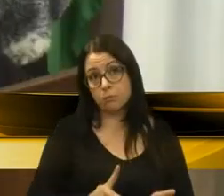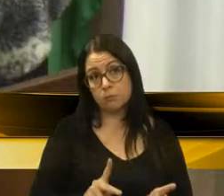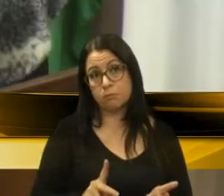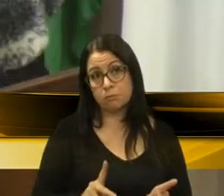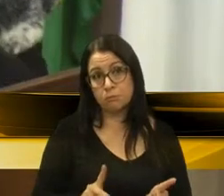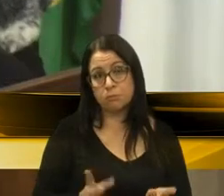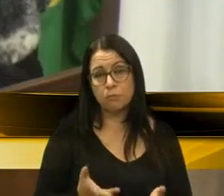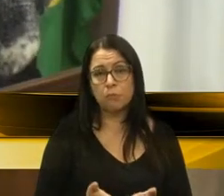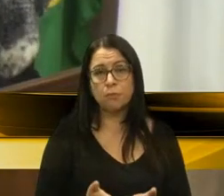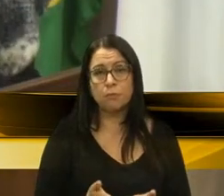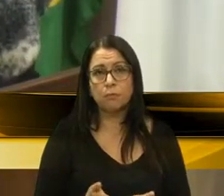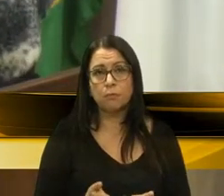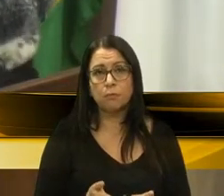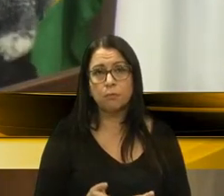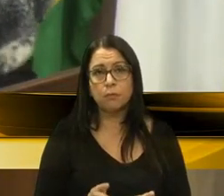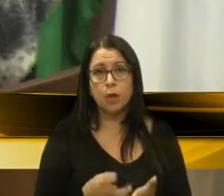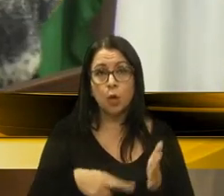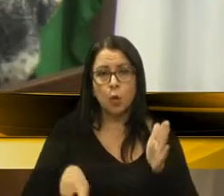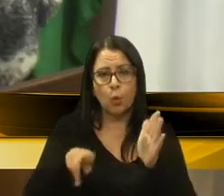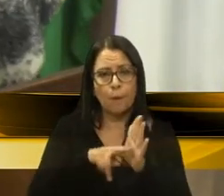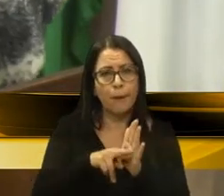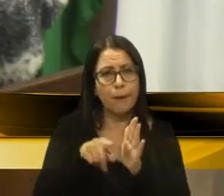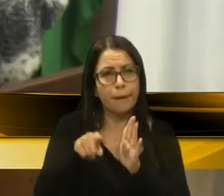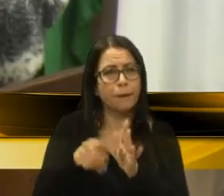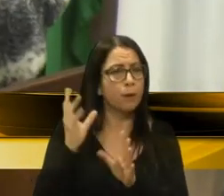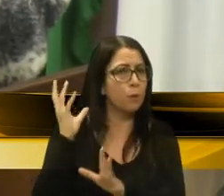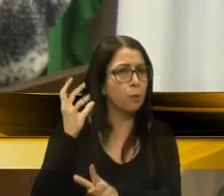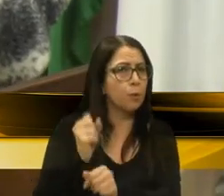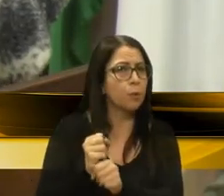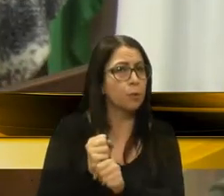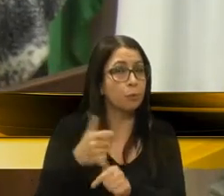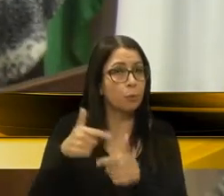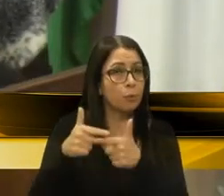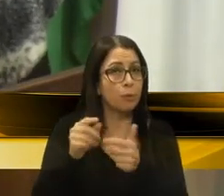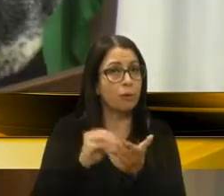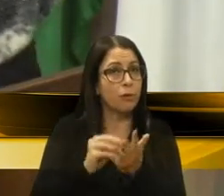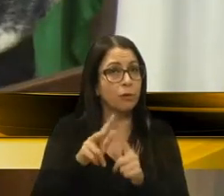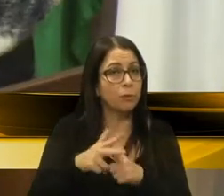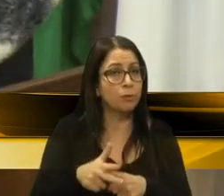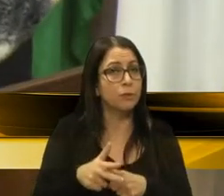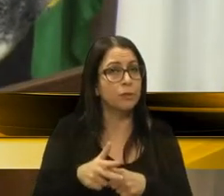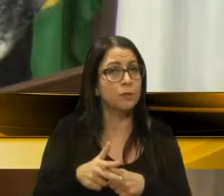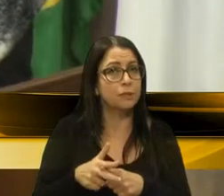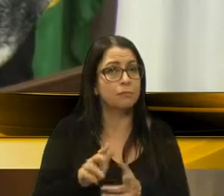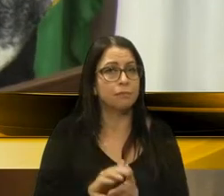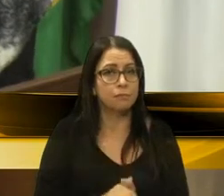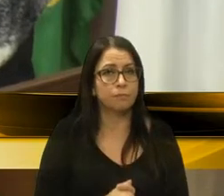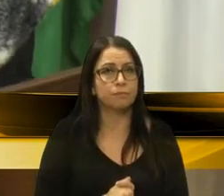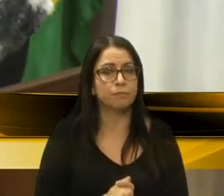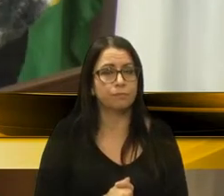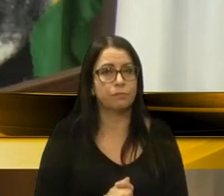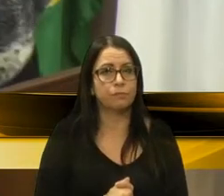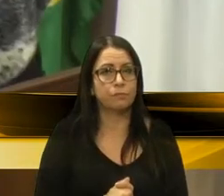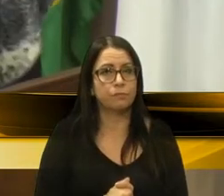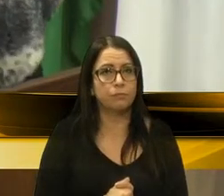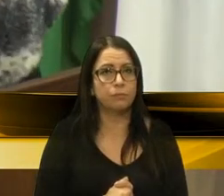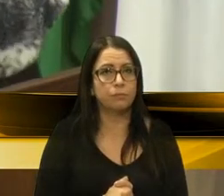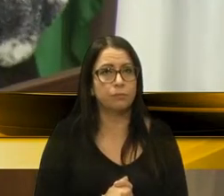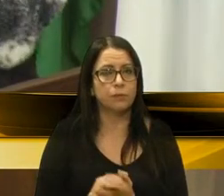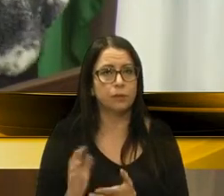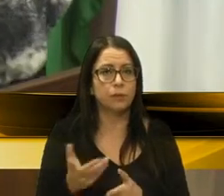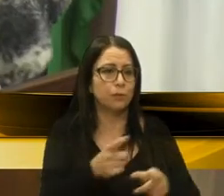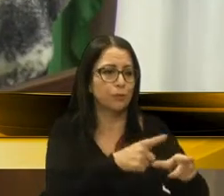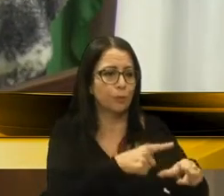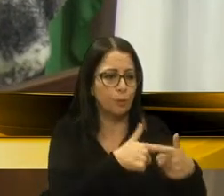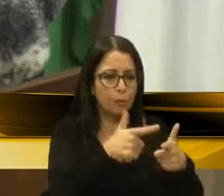gente recupera esse problema da falta de manutenção, que está estragando, né, as estações de